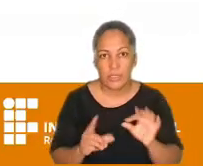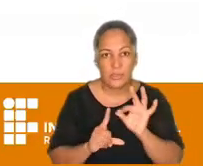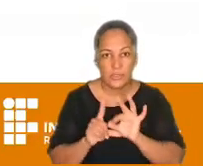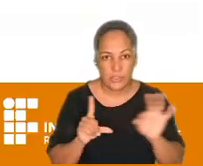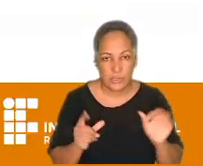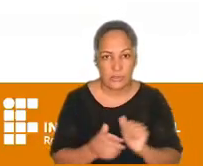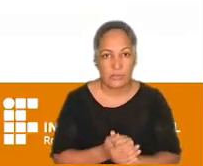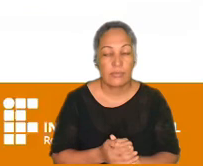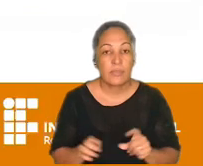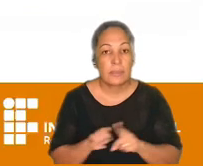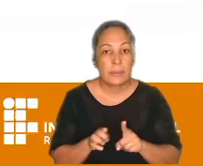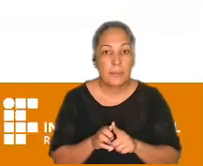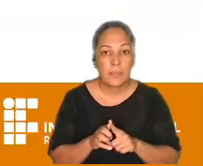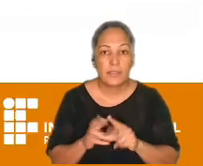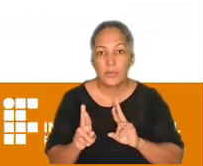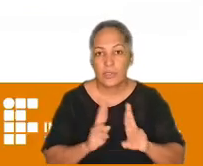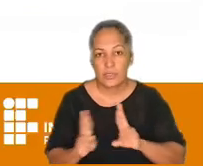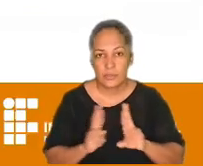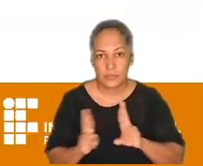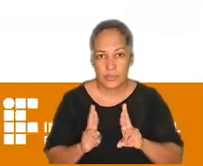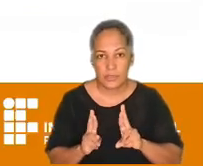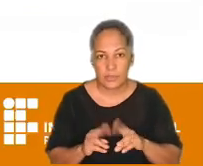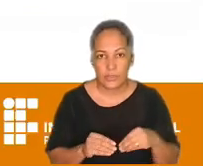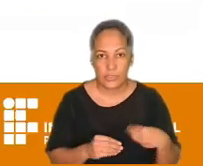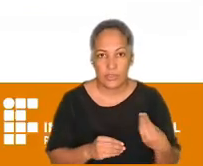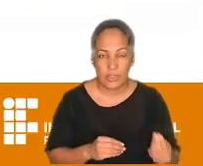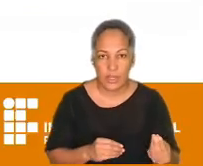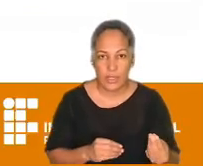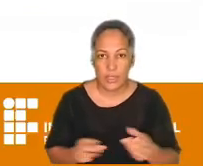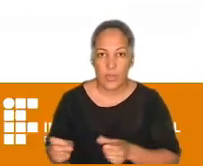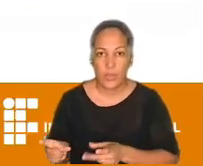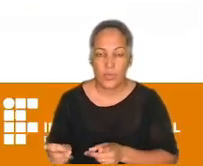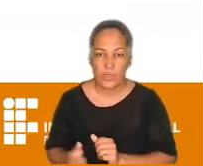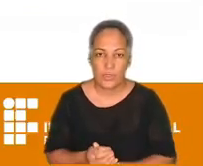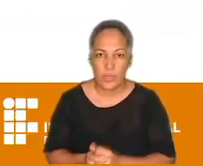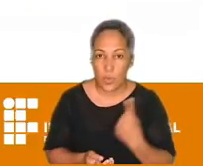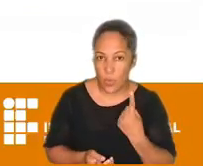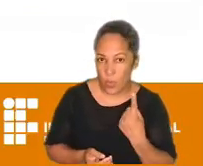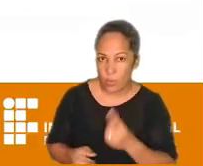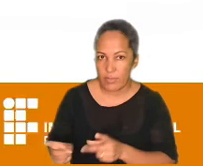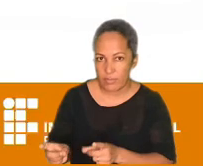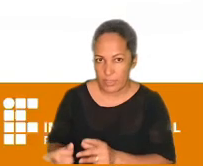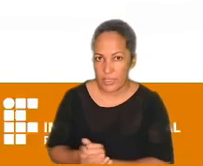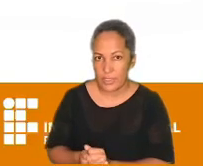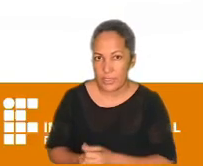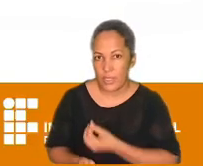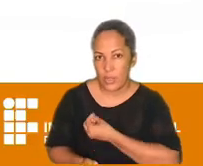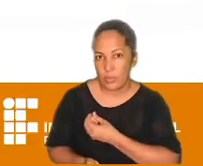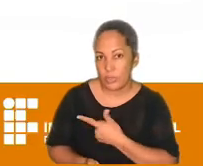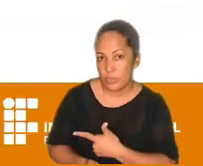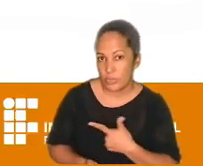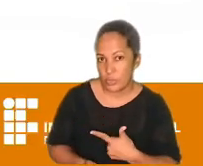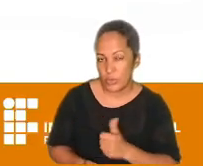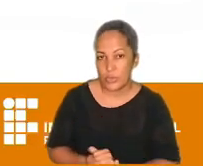naquele diagrama de produto e venda, e eu tenho um relacionamento aqui de entrega com venda. Presta atenção. Uma venda, a venda